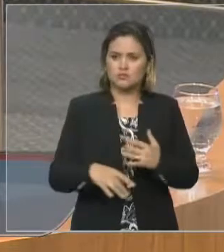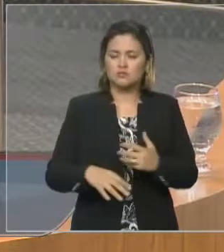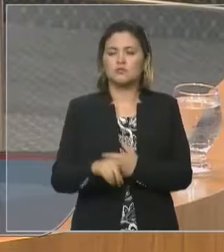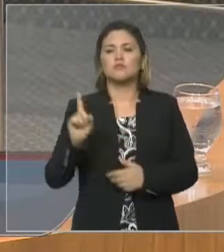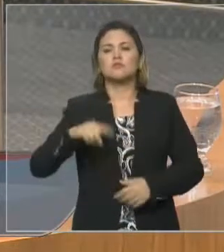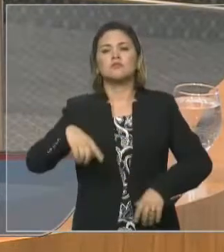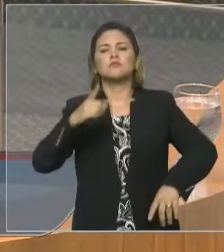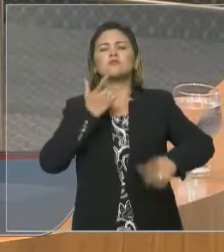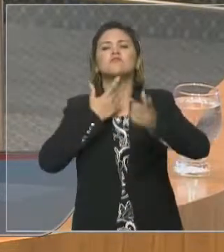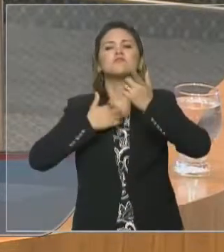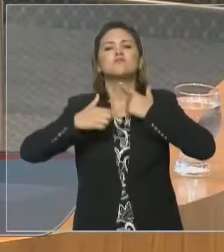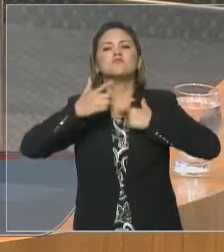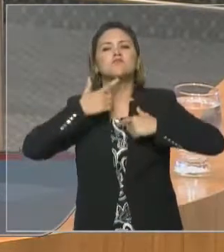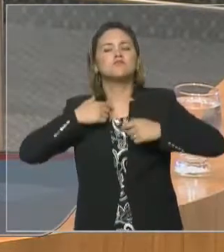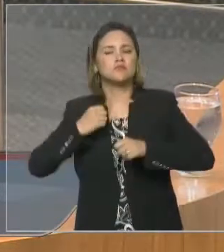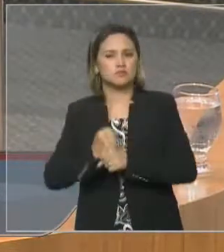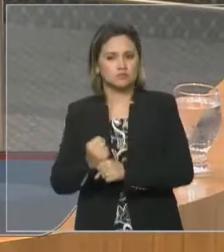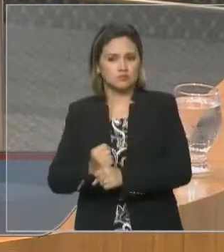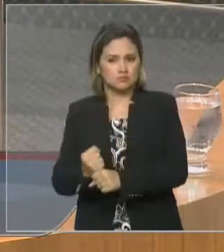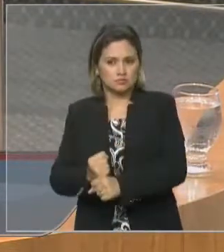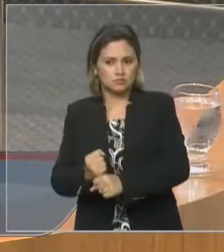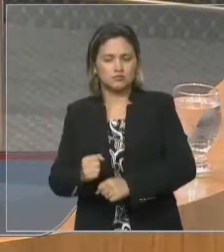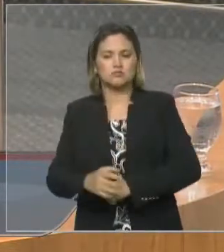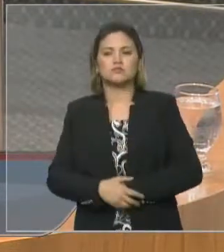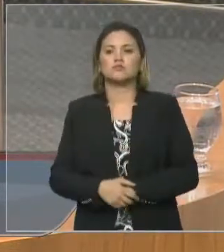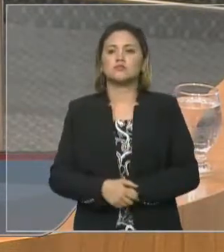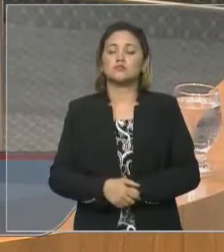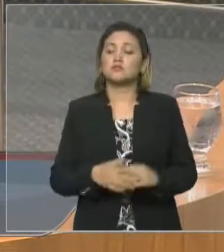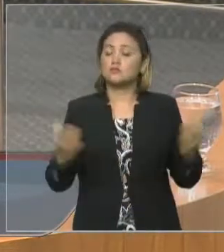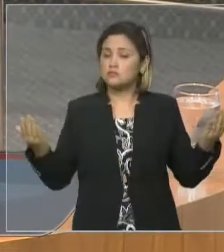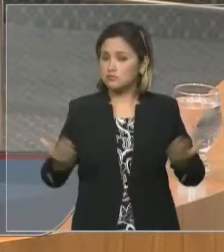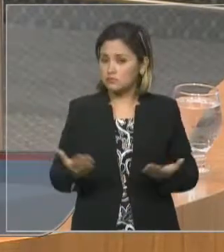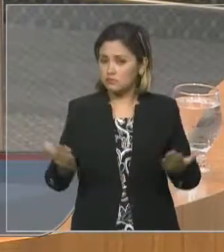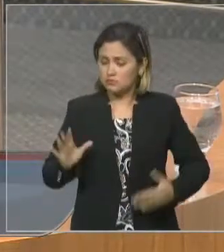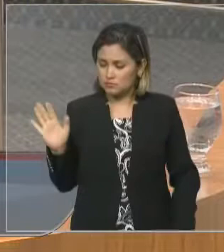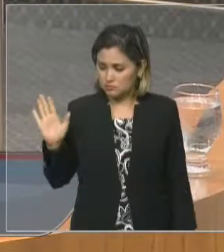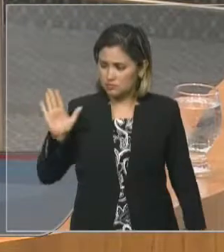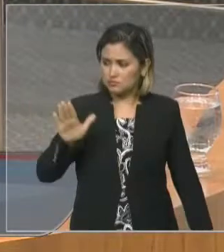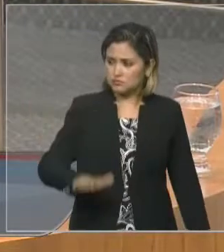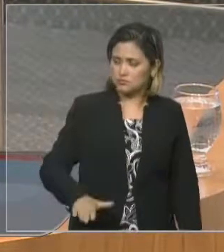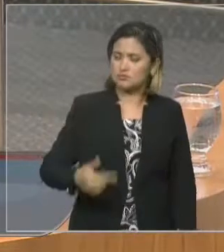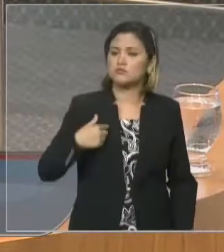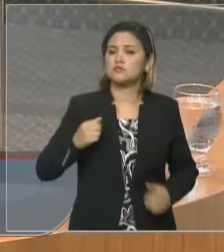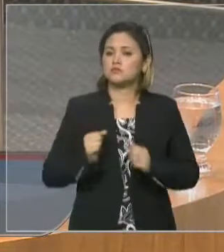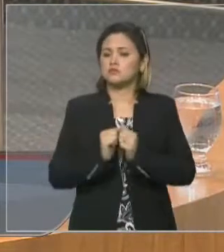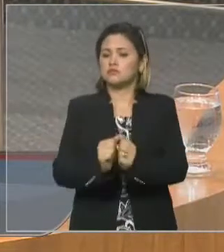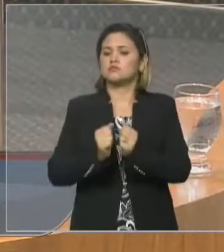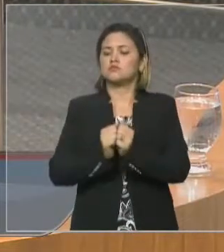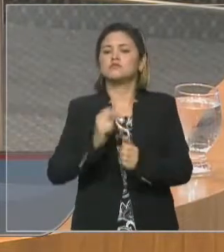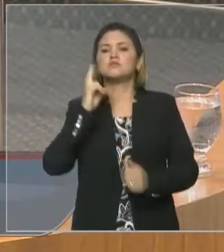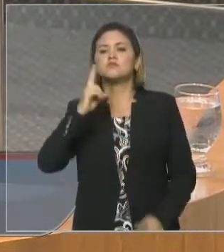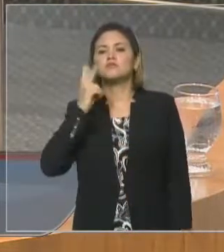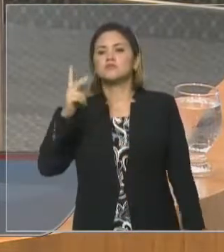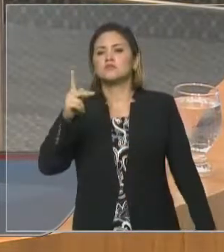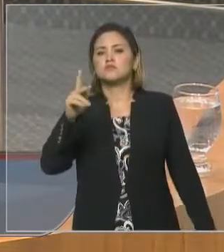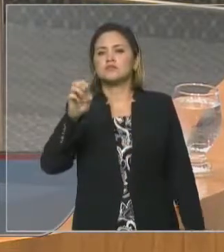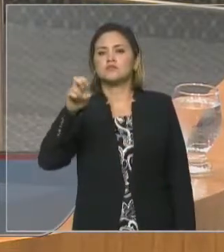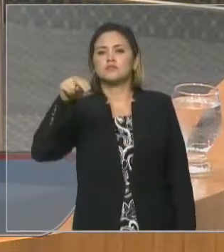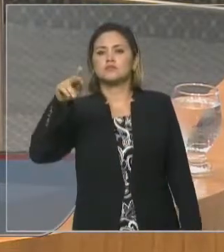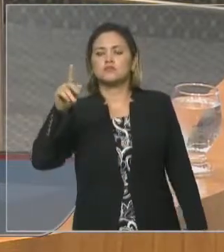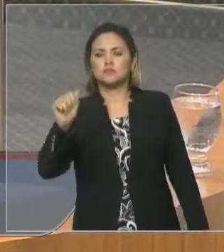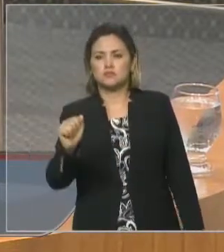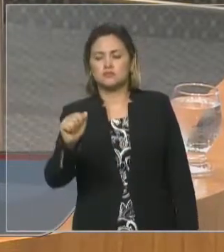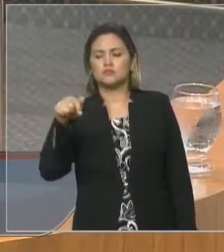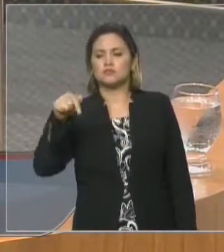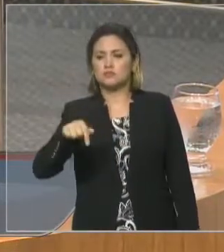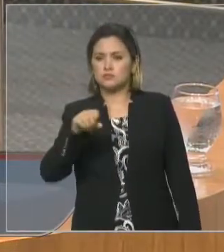muitos anos. Quero aproveitar também para destacar que hoje à tarde vou acompanhar o nosso vereador Penha, aqui da cidade de São Luís, do nosso